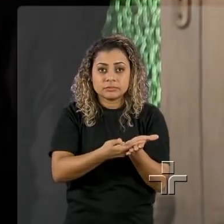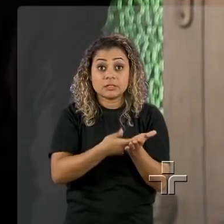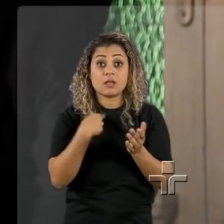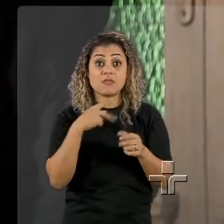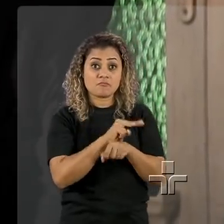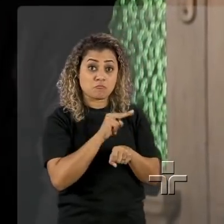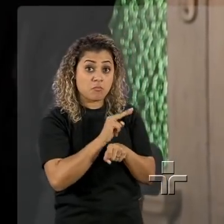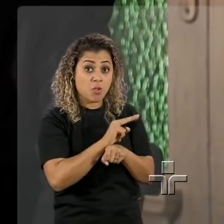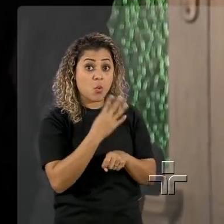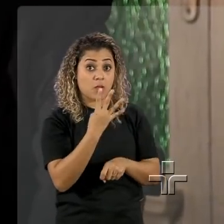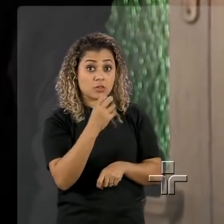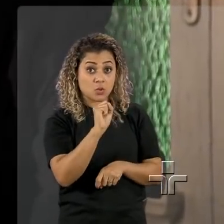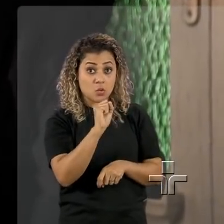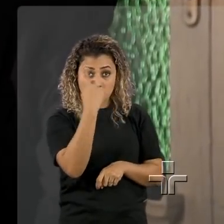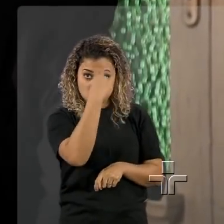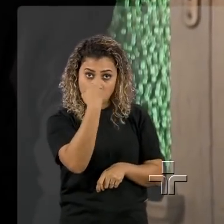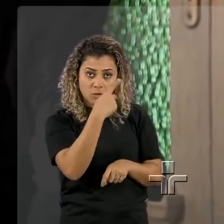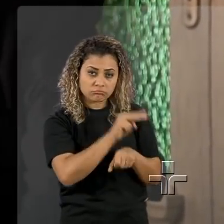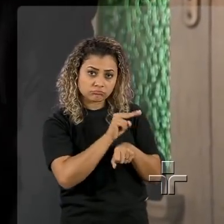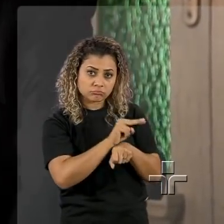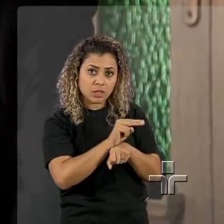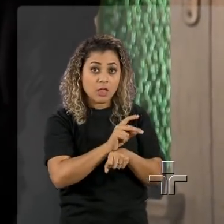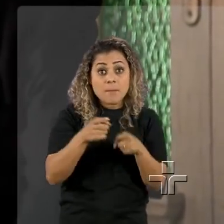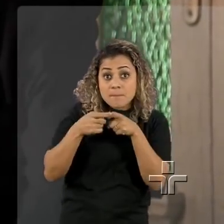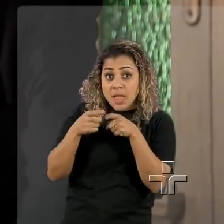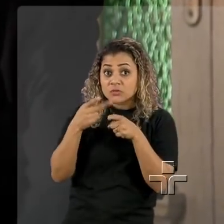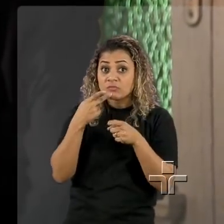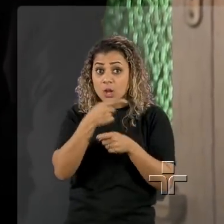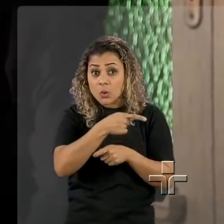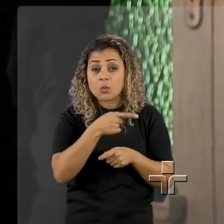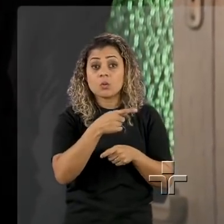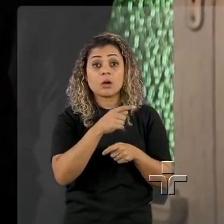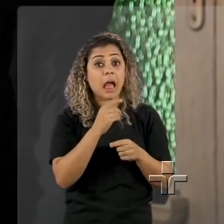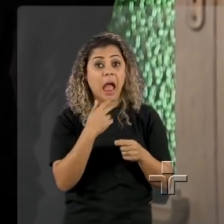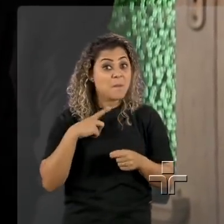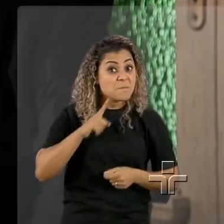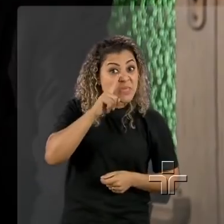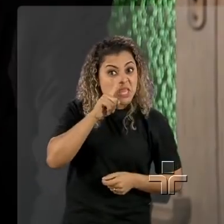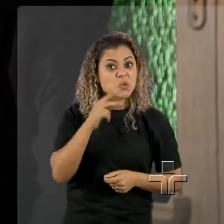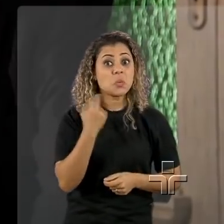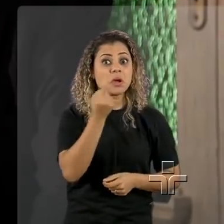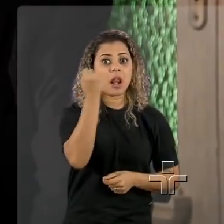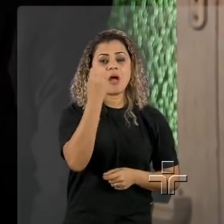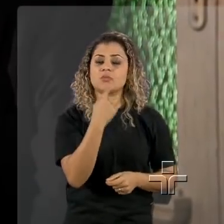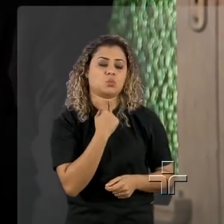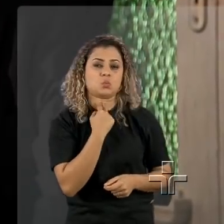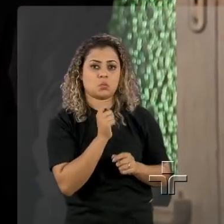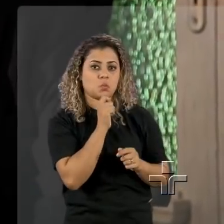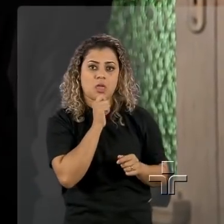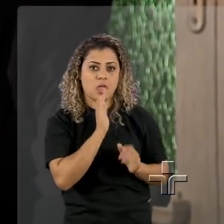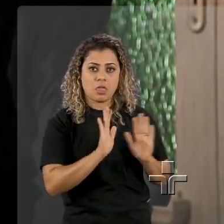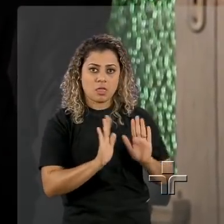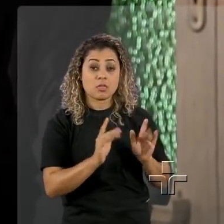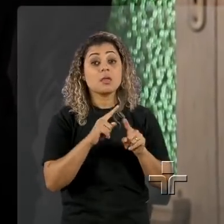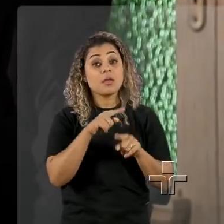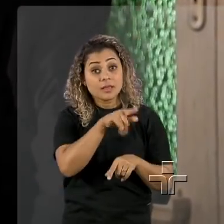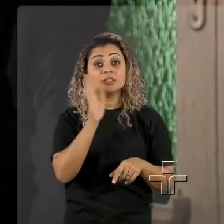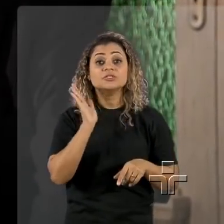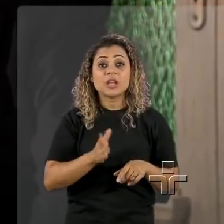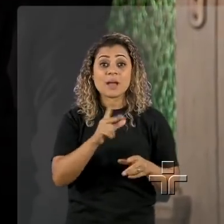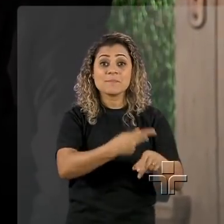A sigla LGBT foi usada no Instrumentum Laboris, um documento preparatório para o Sínodo dos